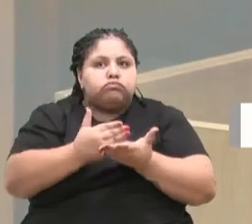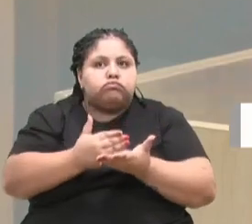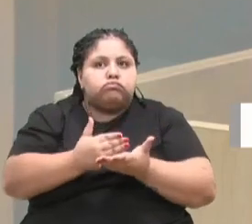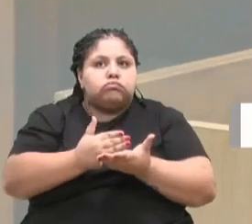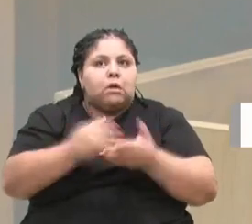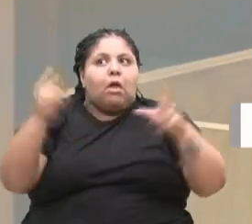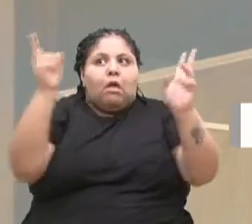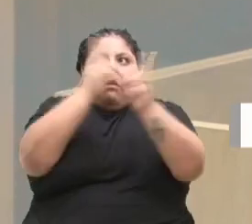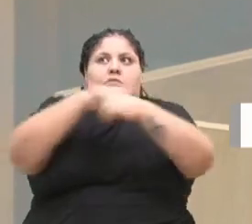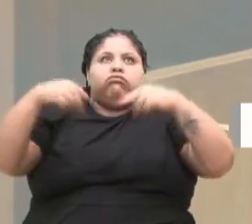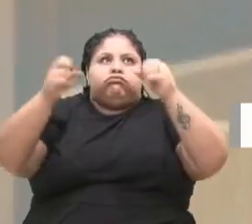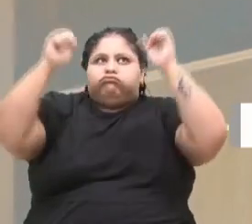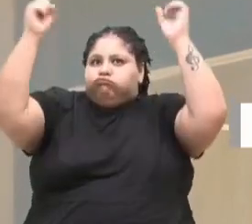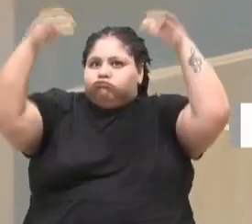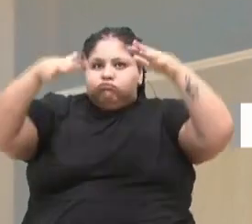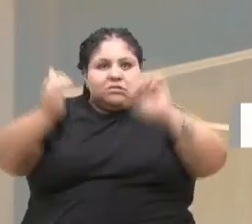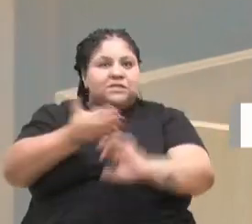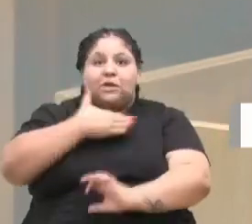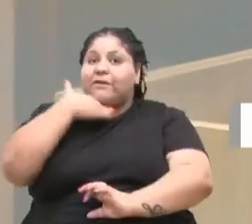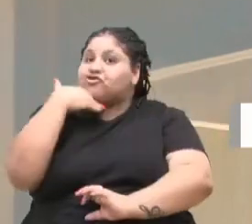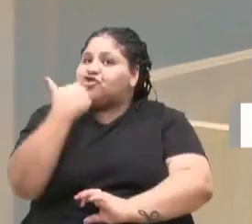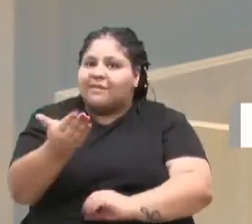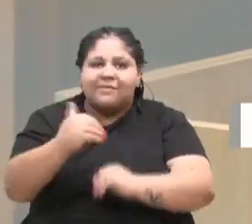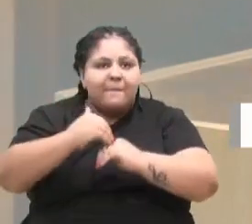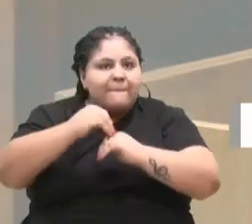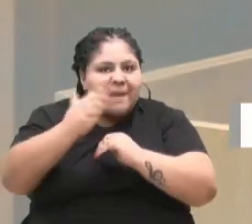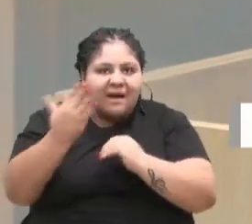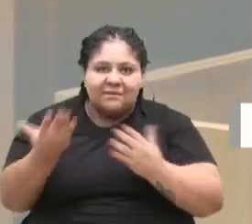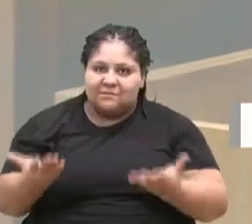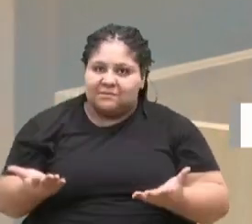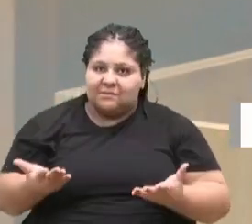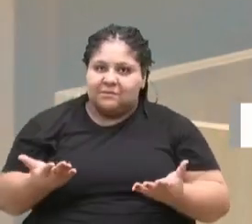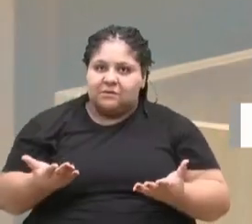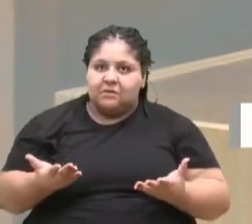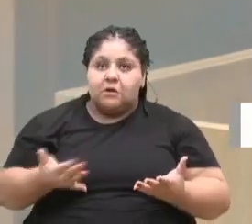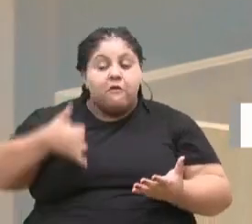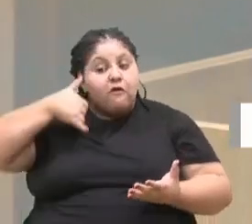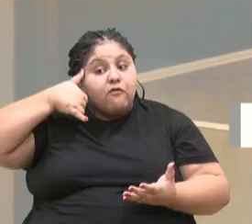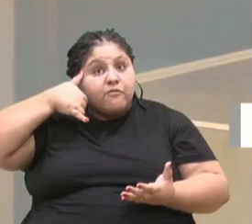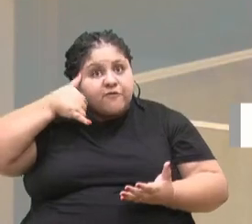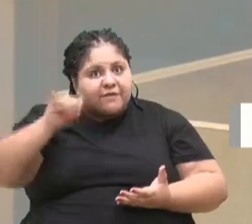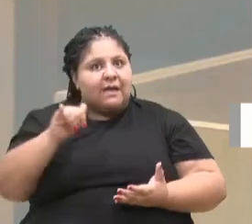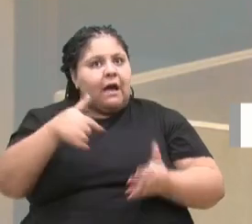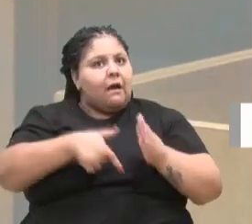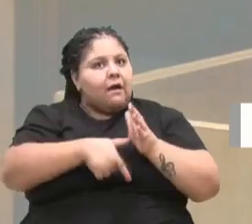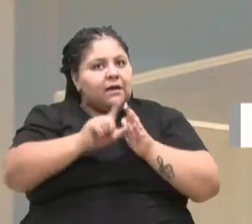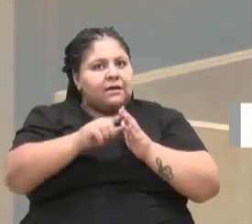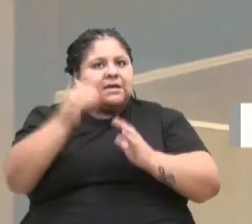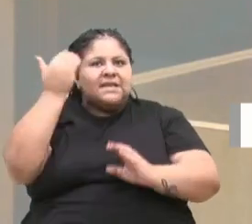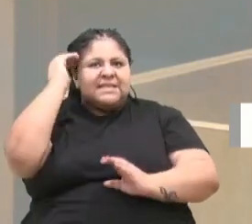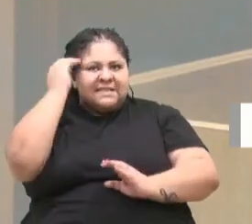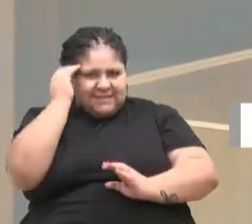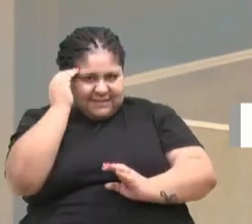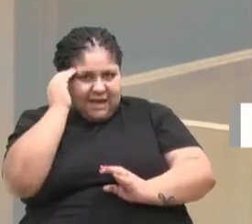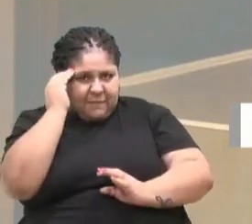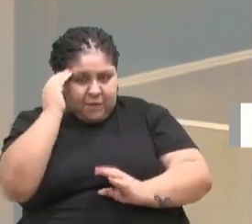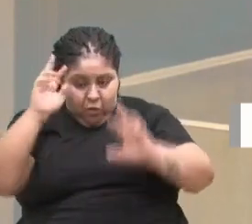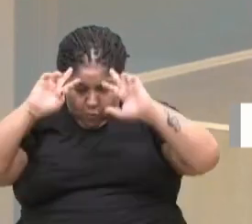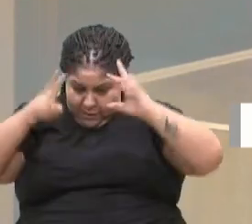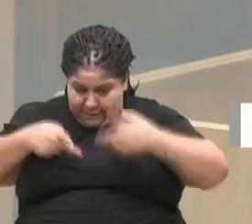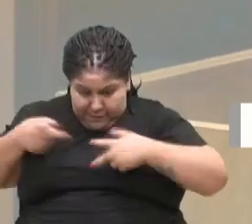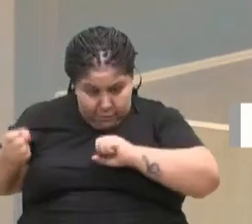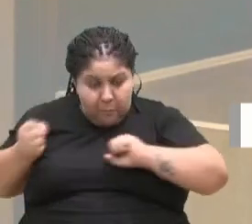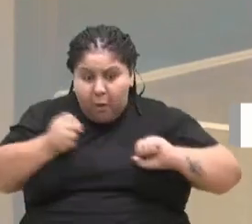deu a chuvarada, não adianta mais. Vamos prevenir o que é humanamente. Vocês sabem o que é humanamente possível? É